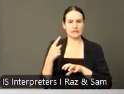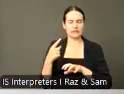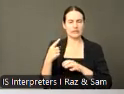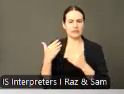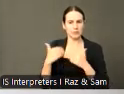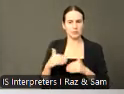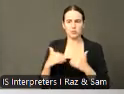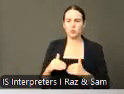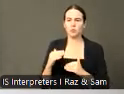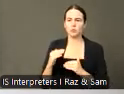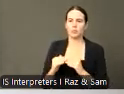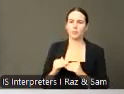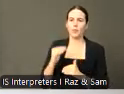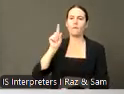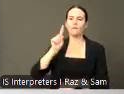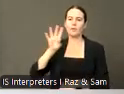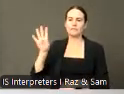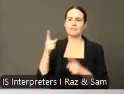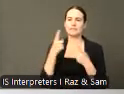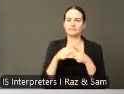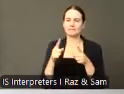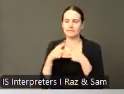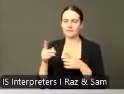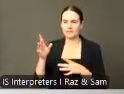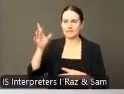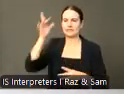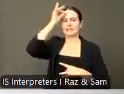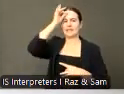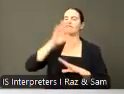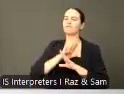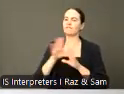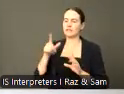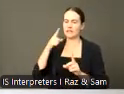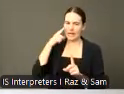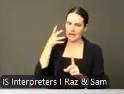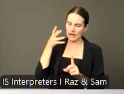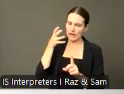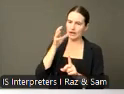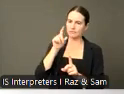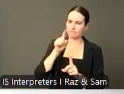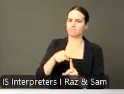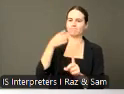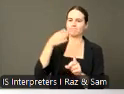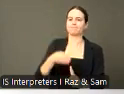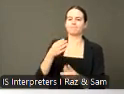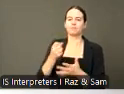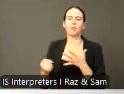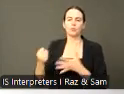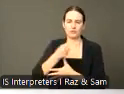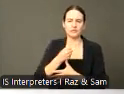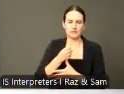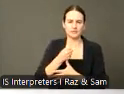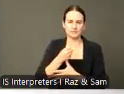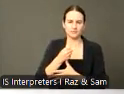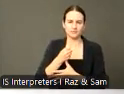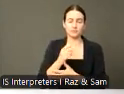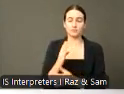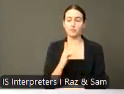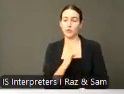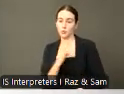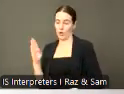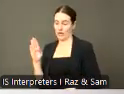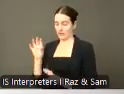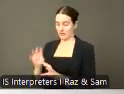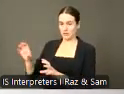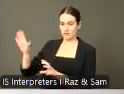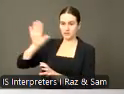para eliminação e que foram priorizados para essa eliminação e 19 departamentos em